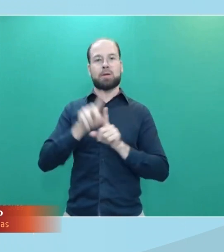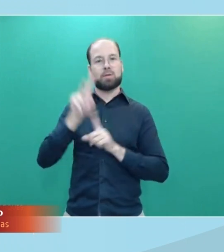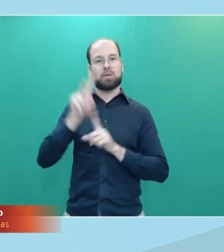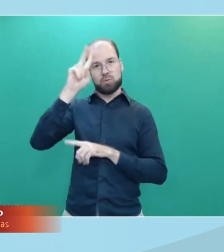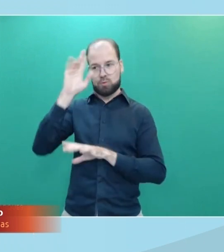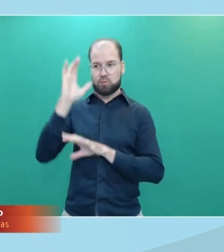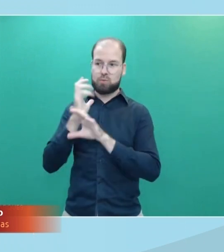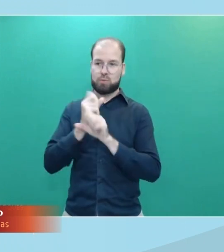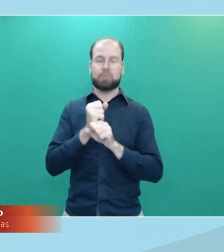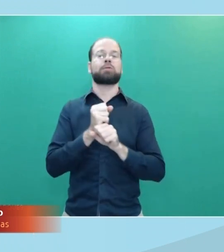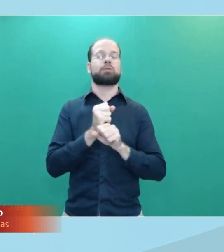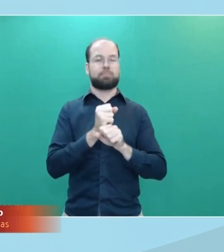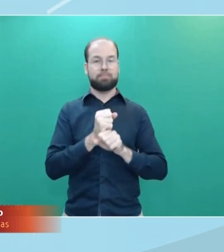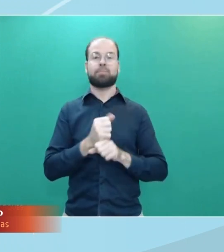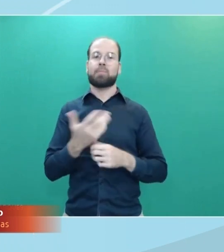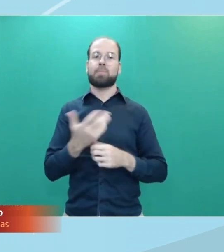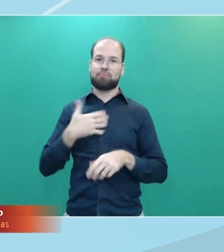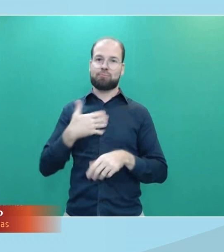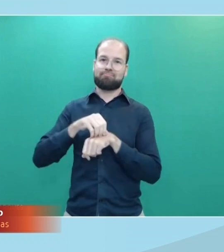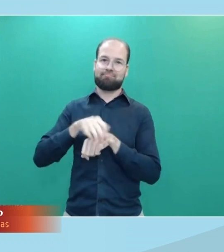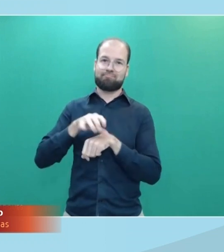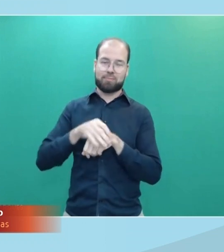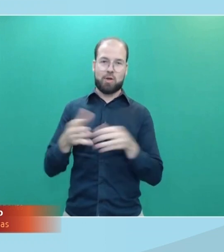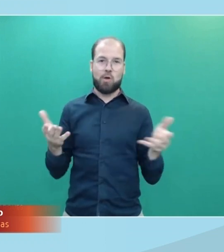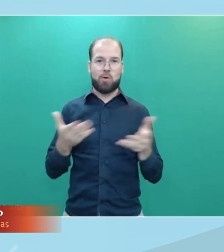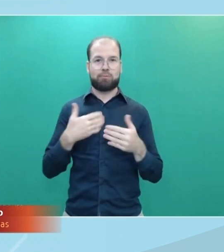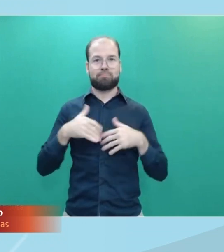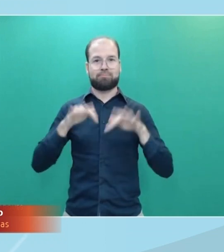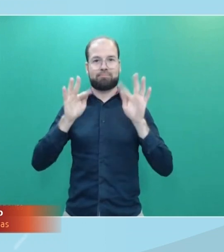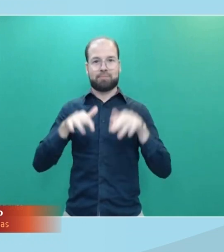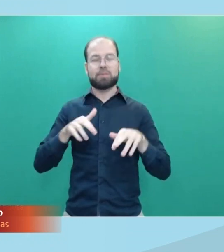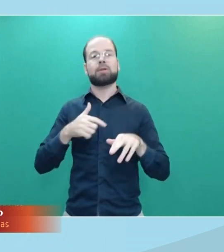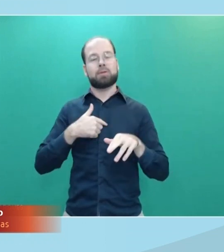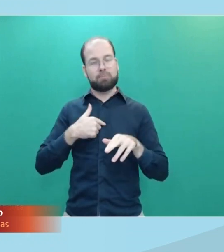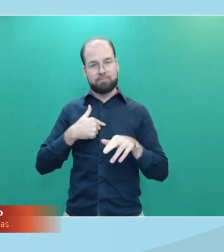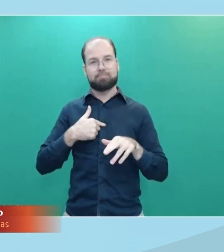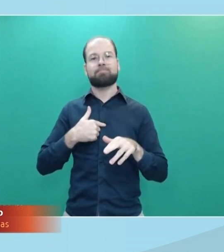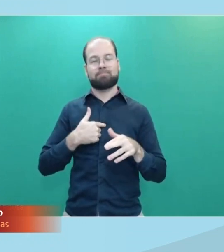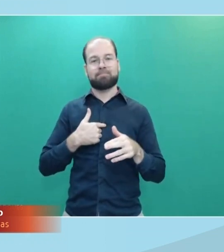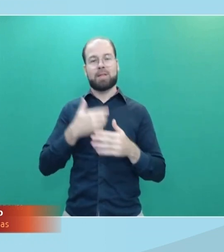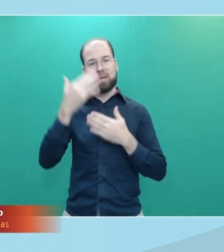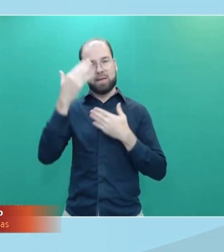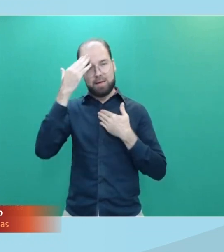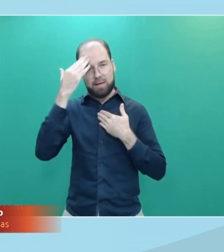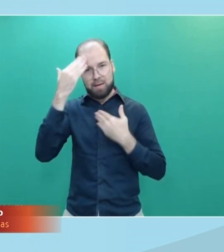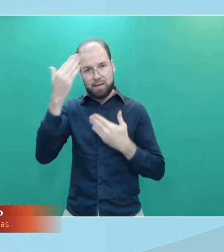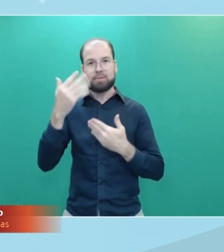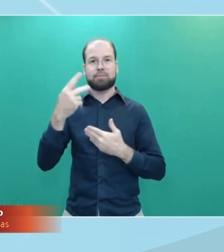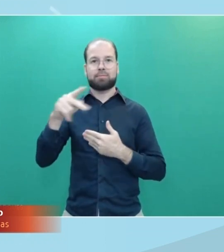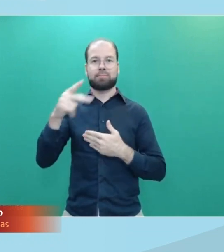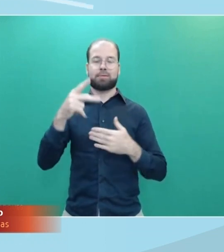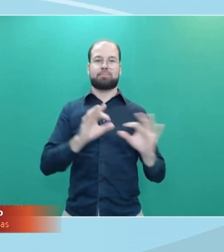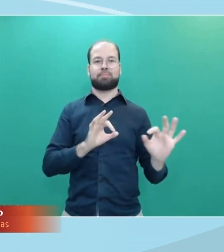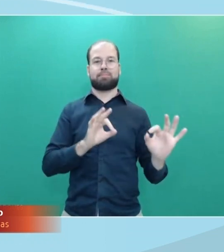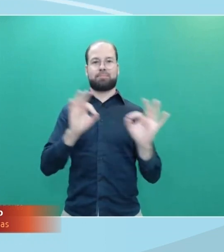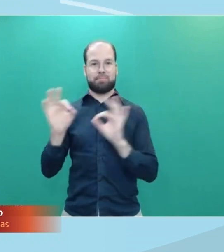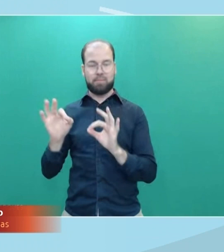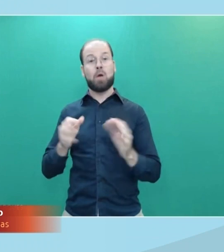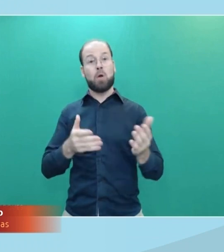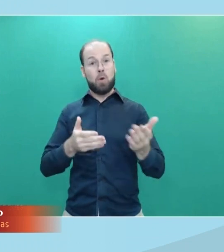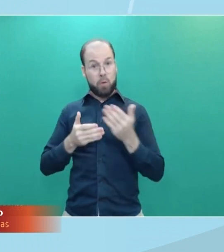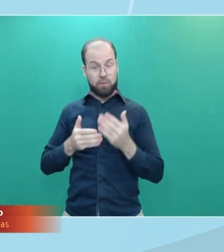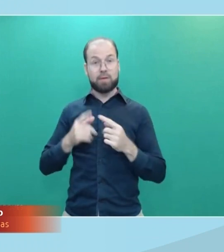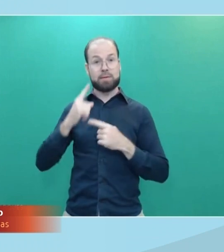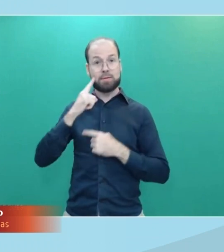é com essas dicas que eu me despeço de você, agradecendo a sua companhia aqui com a gente, te convidando a acompanhar o nosso programa da semana